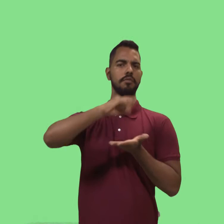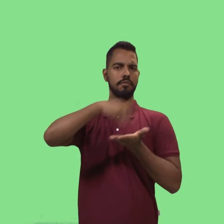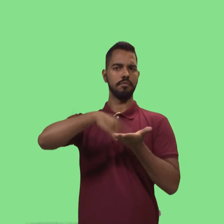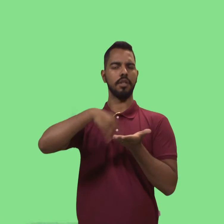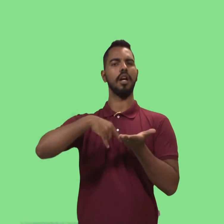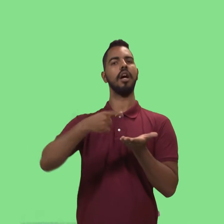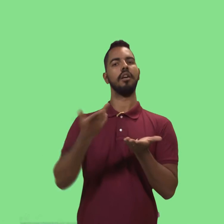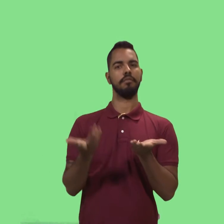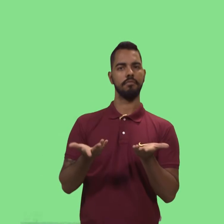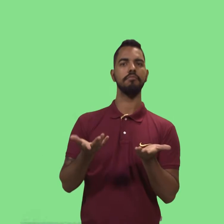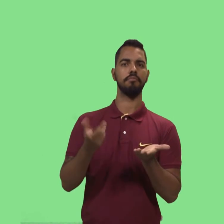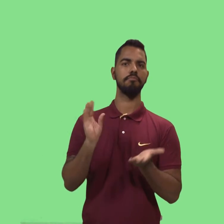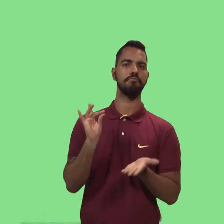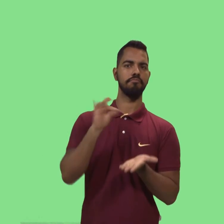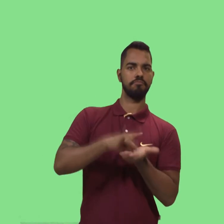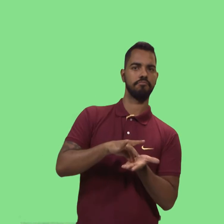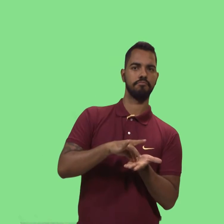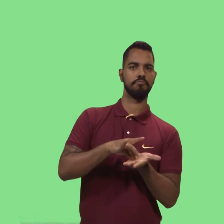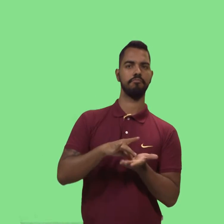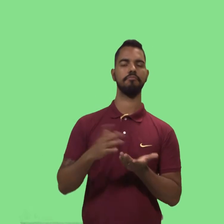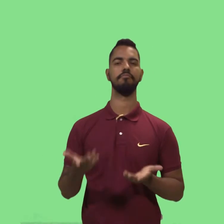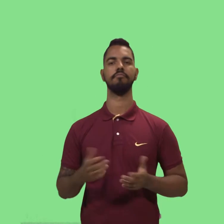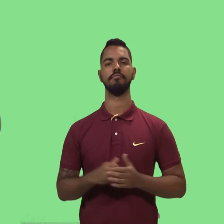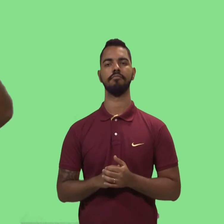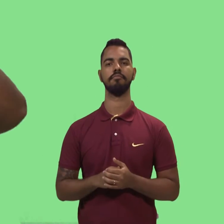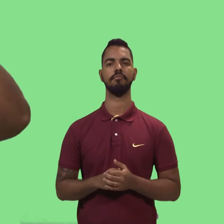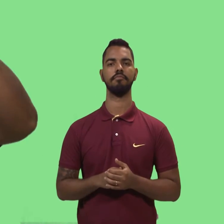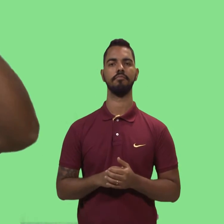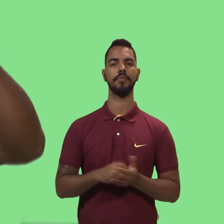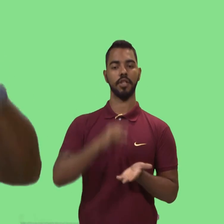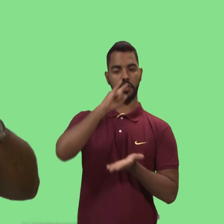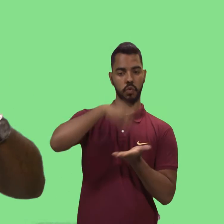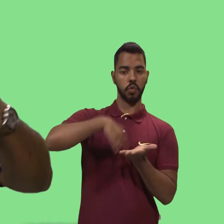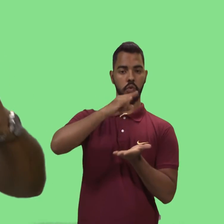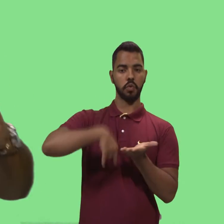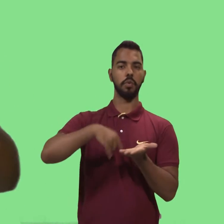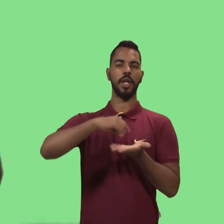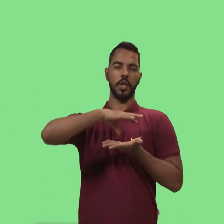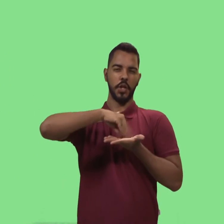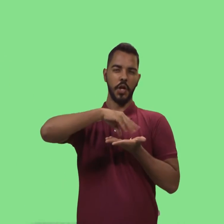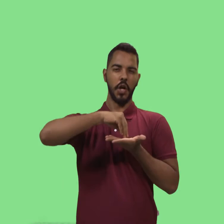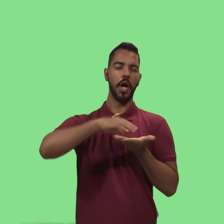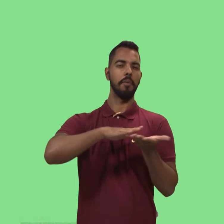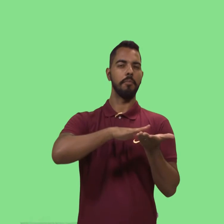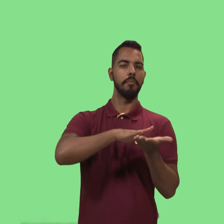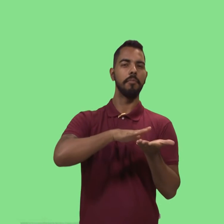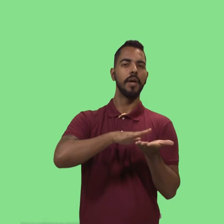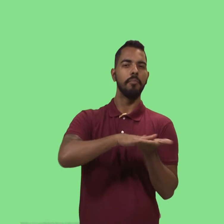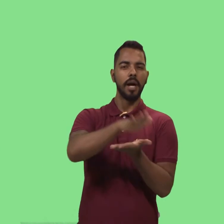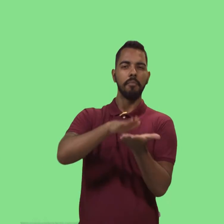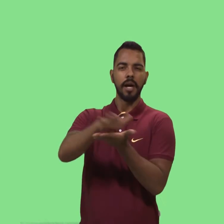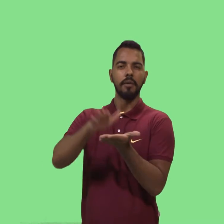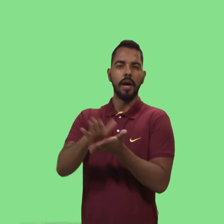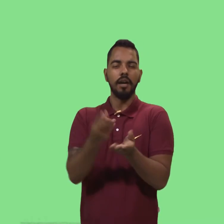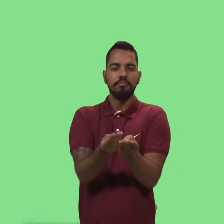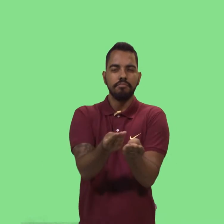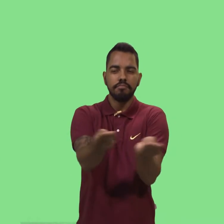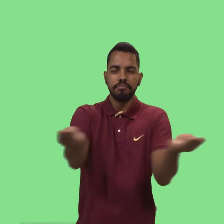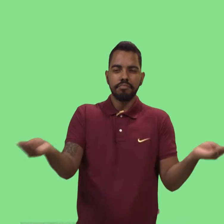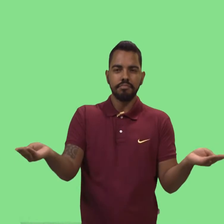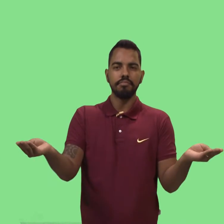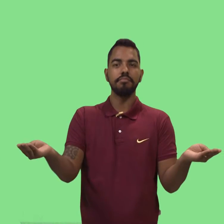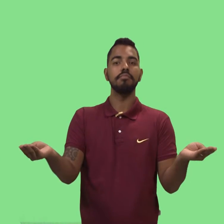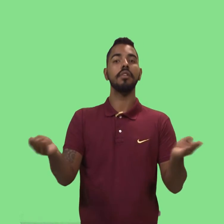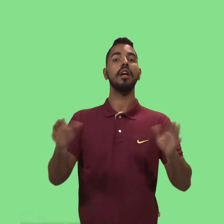documento. Mesmo se tratando de um documento emitido em várias cópias e destinado a várias pessoas ou